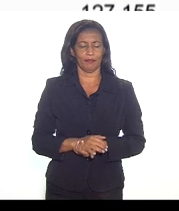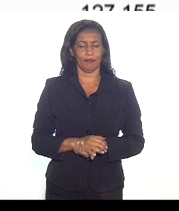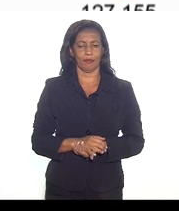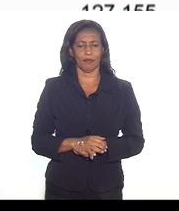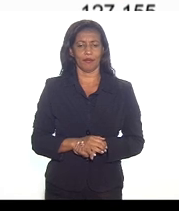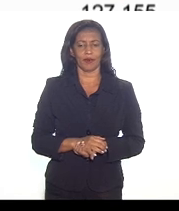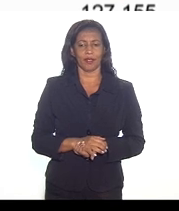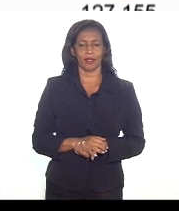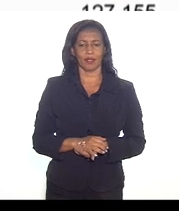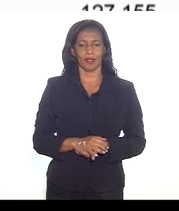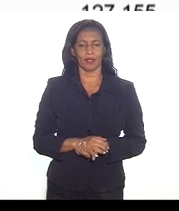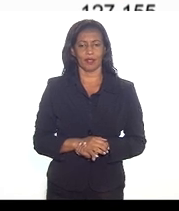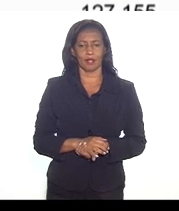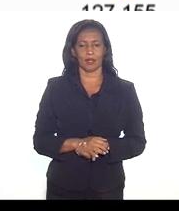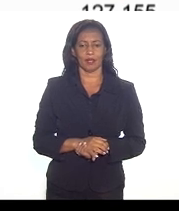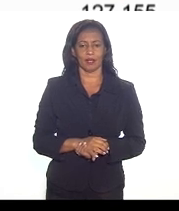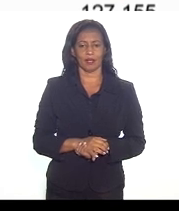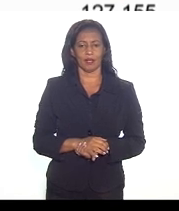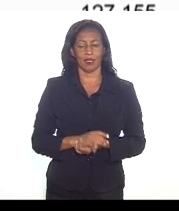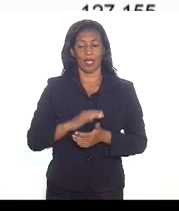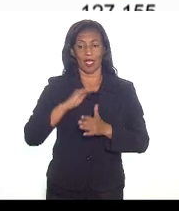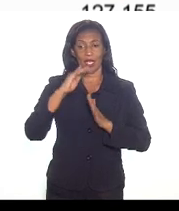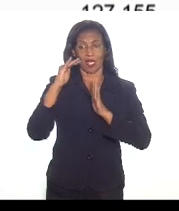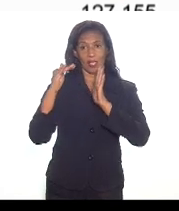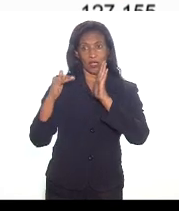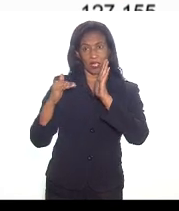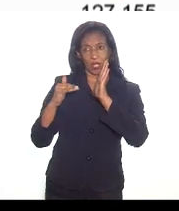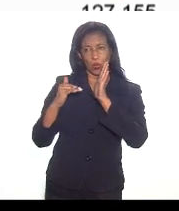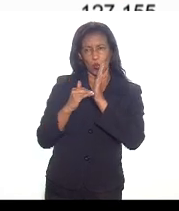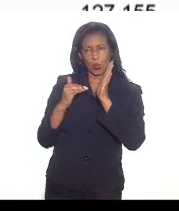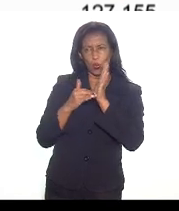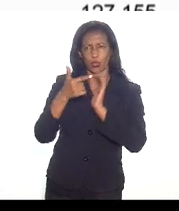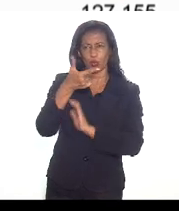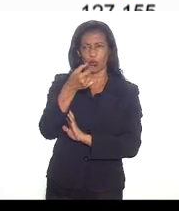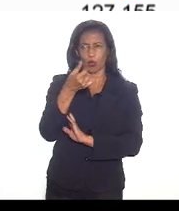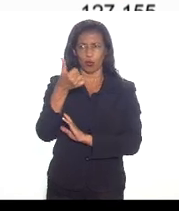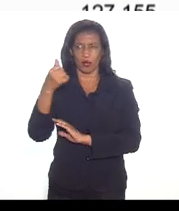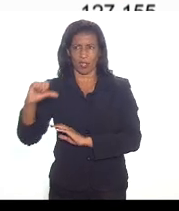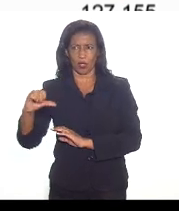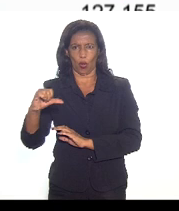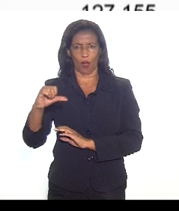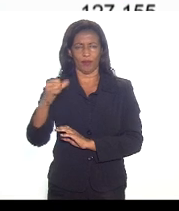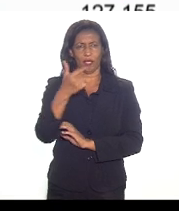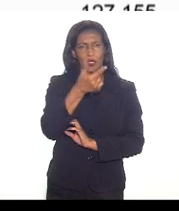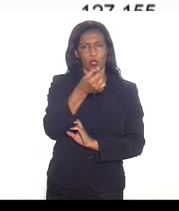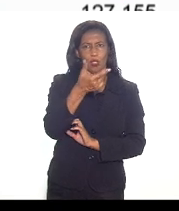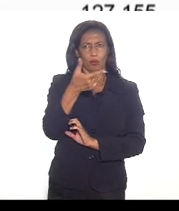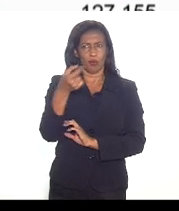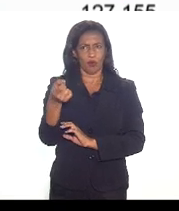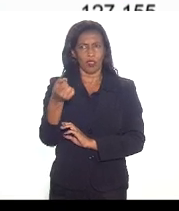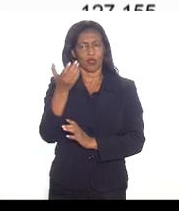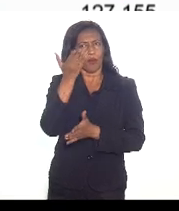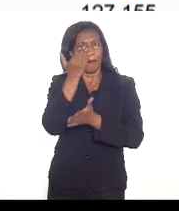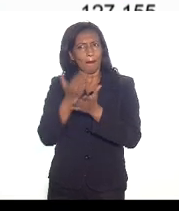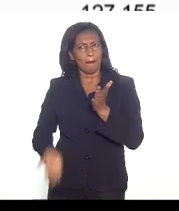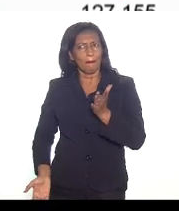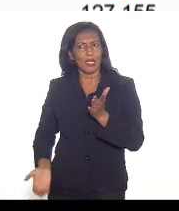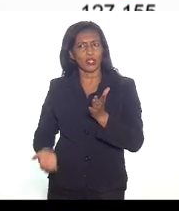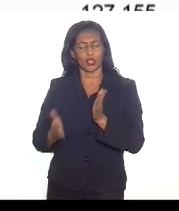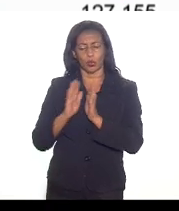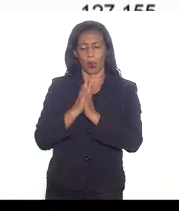PNAD contínua, entre o último trimestre de 2019 e o trimestre de 2020, foram perdidos 495